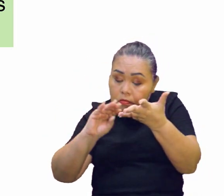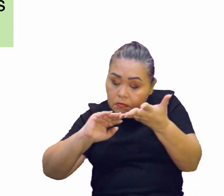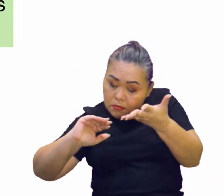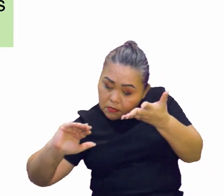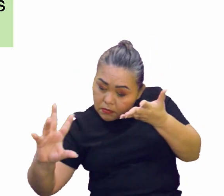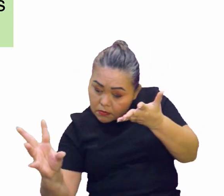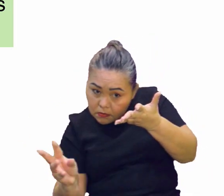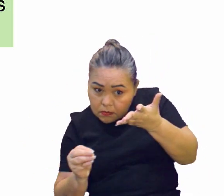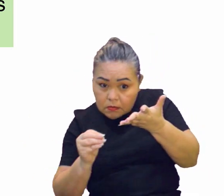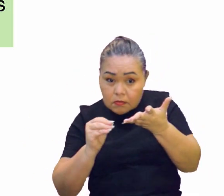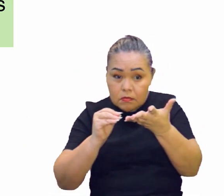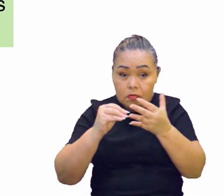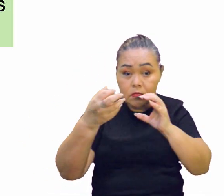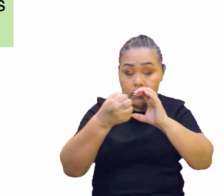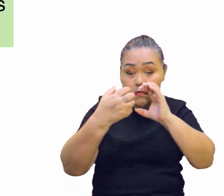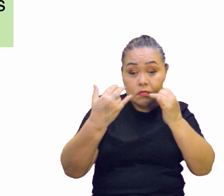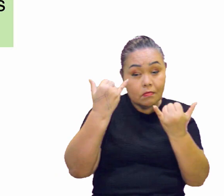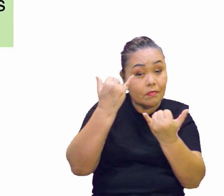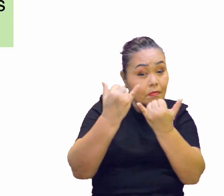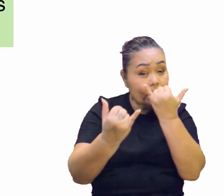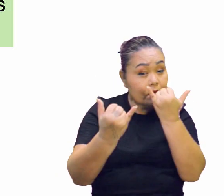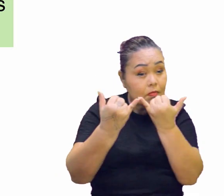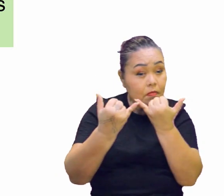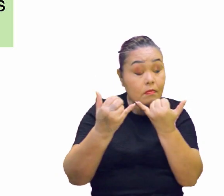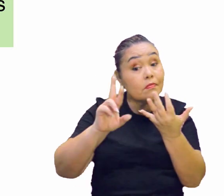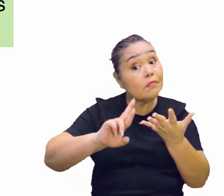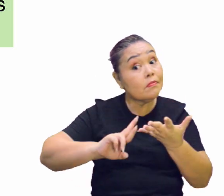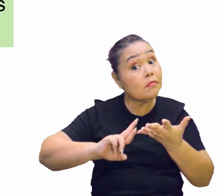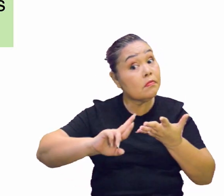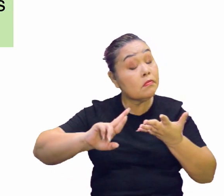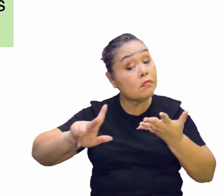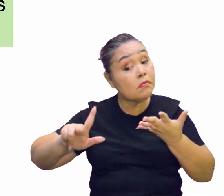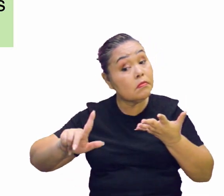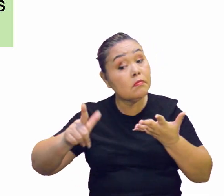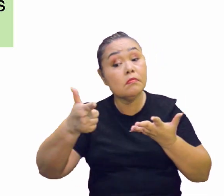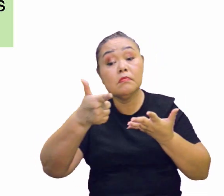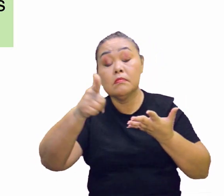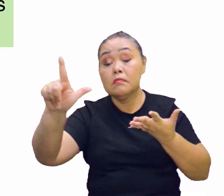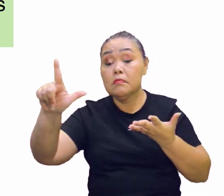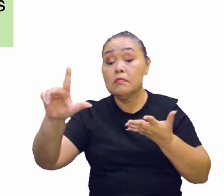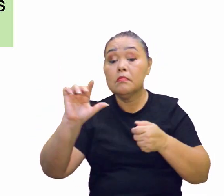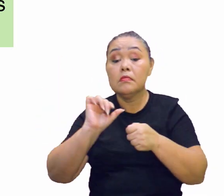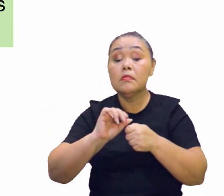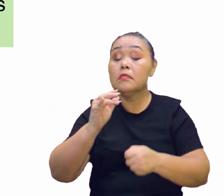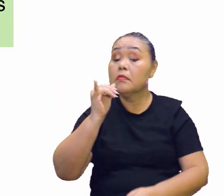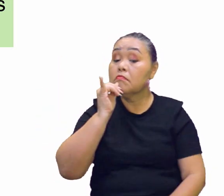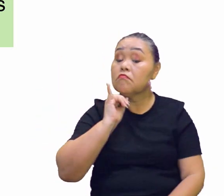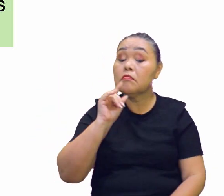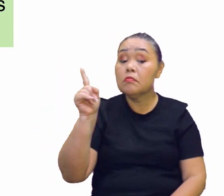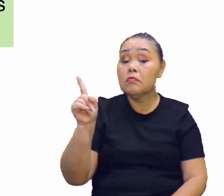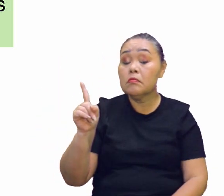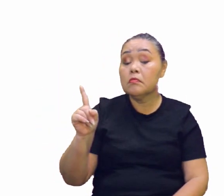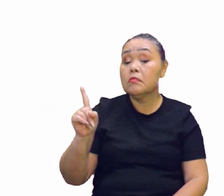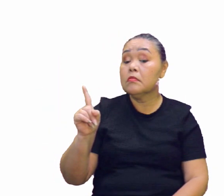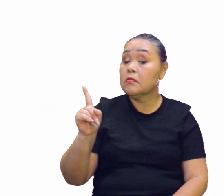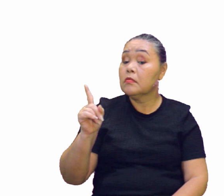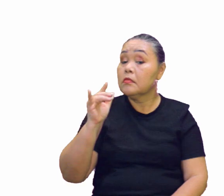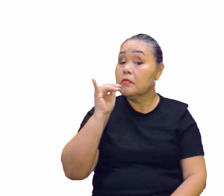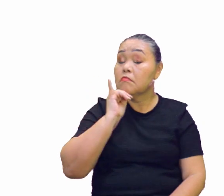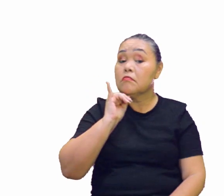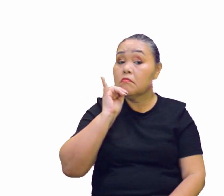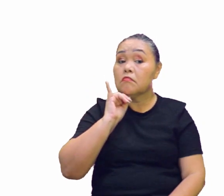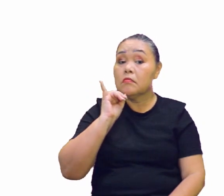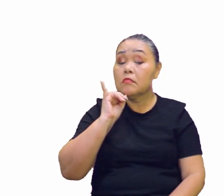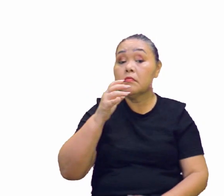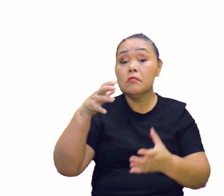parte deles, com características semelhantes, se distinguindo das demais. Nesse caso, nós estamos falando